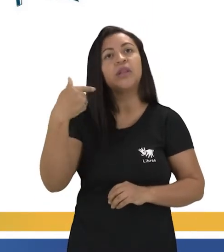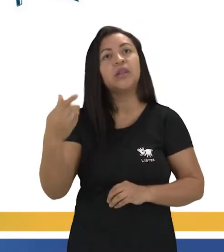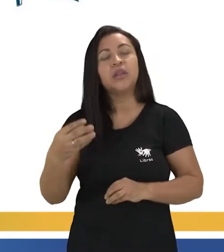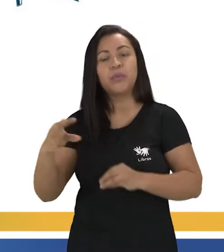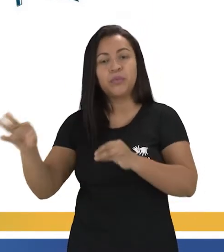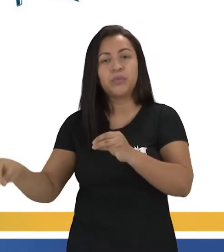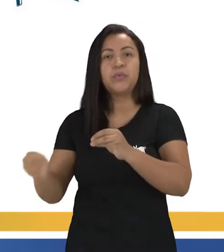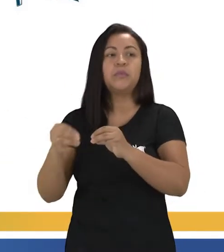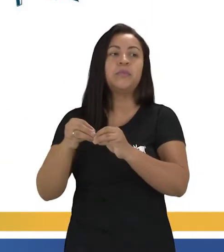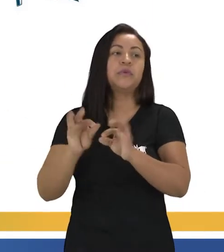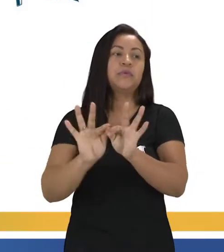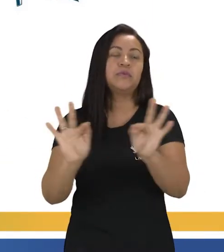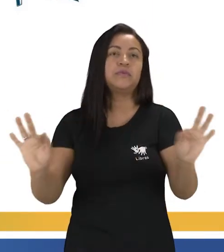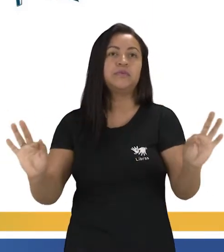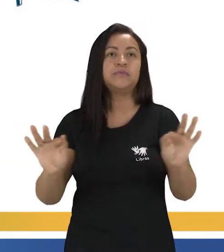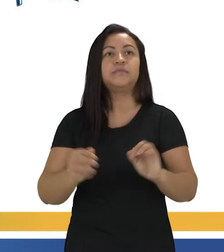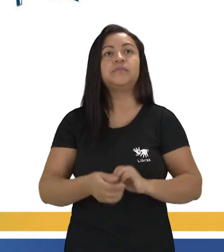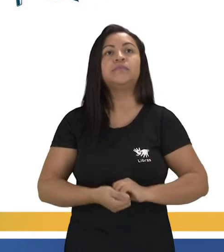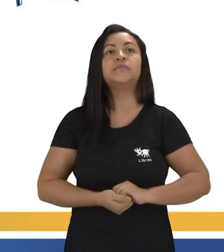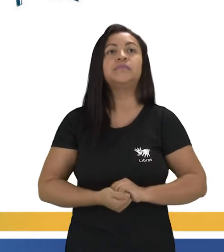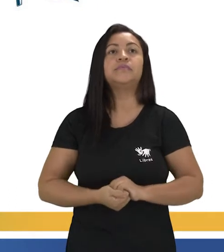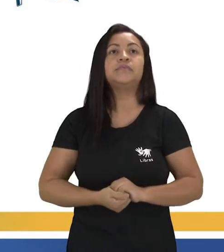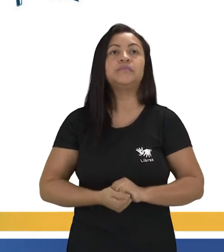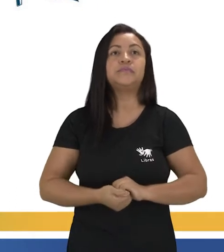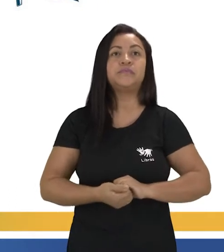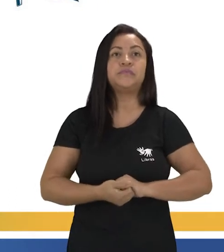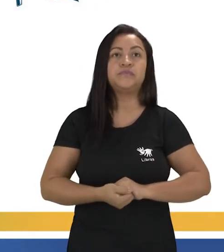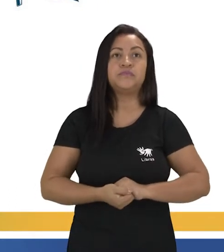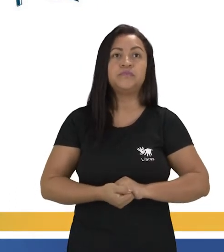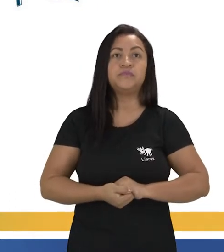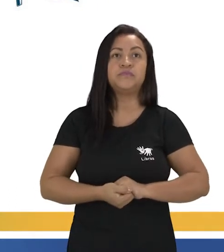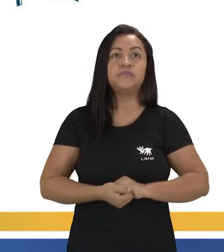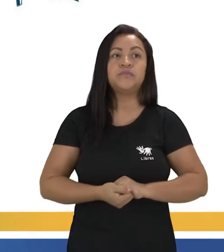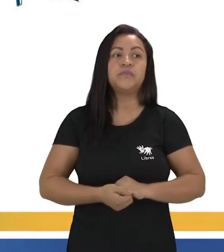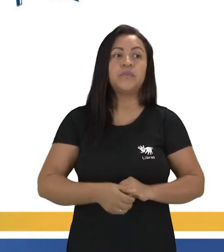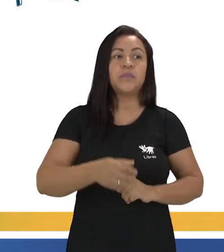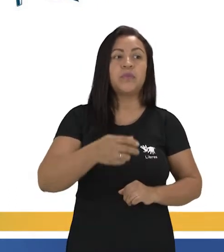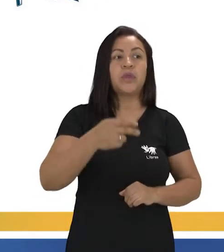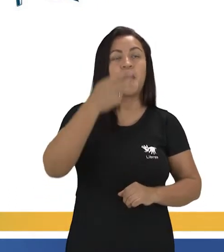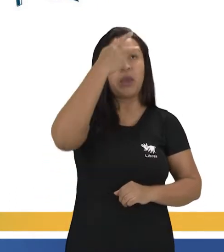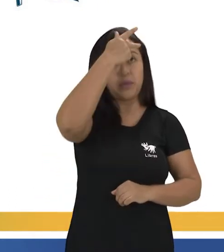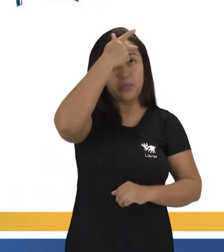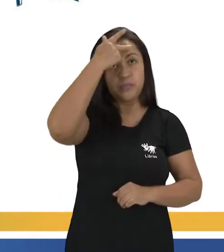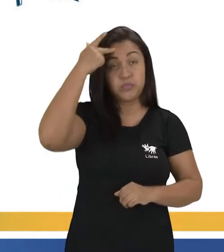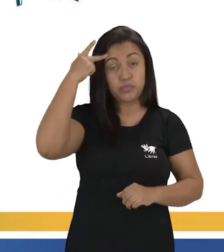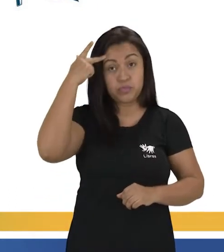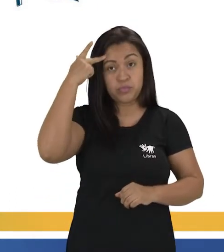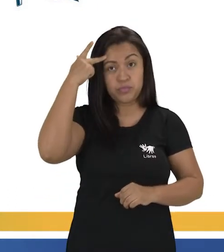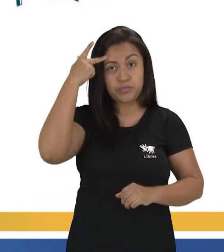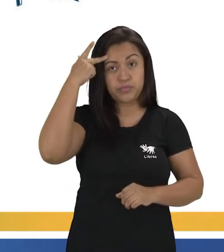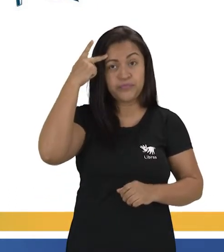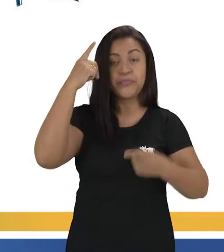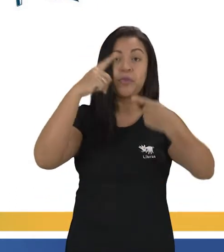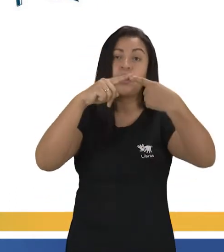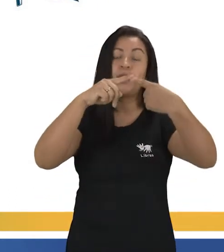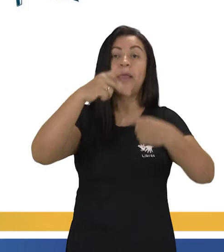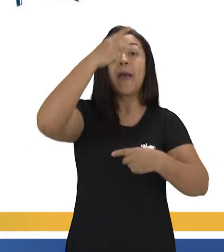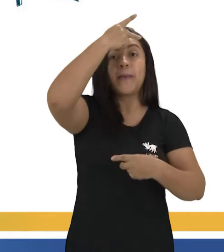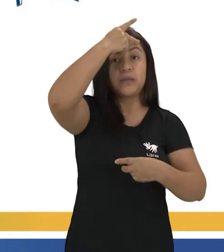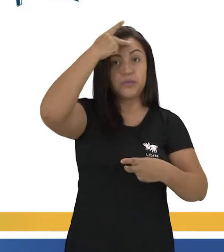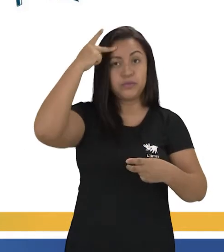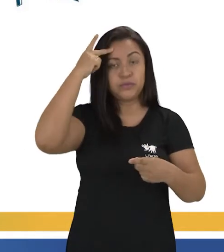Então vamos lá. Subject, sujeito. Verbo auxiliar, had. Tudo bem? Não